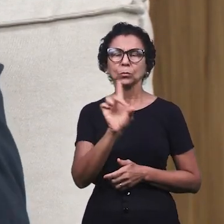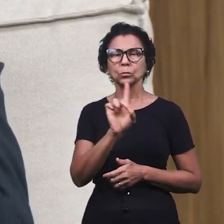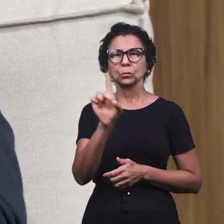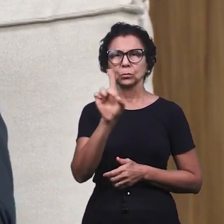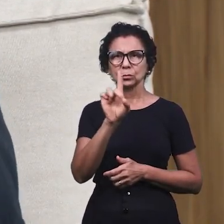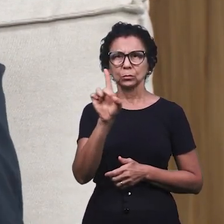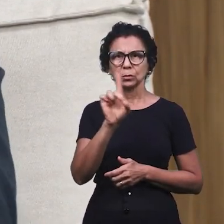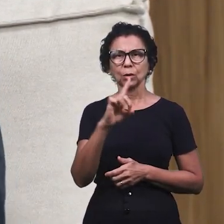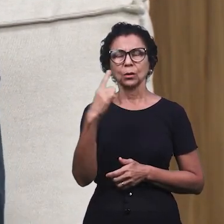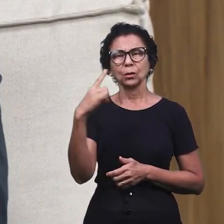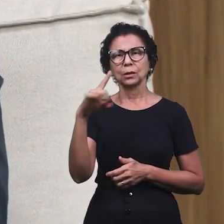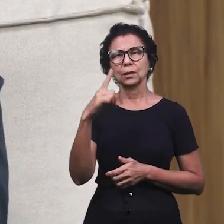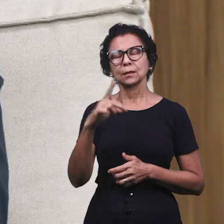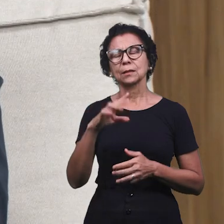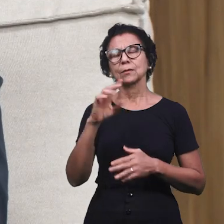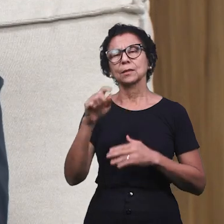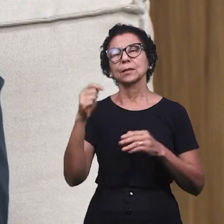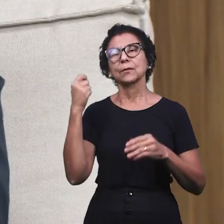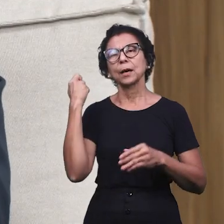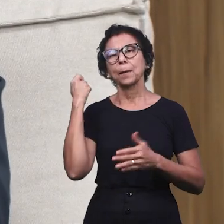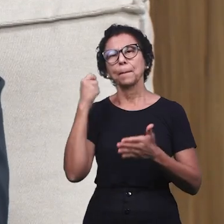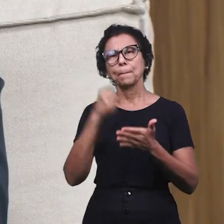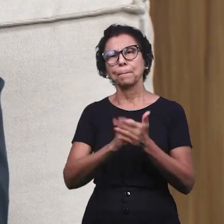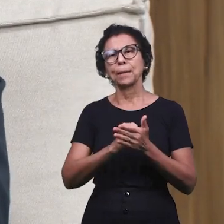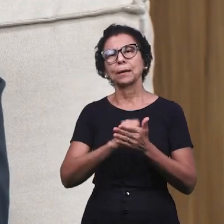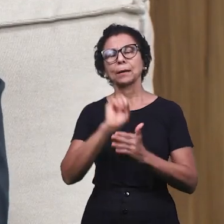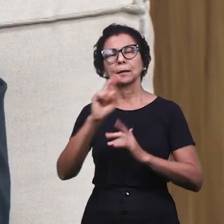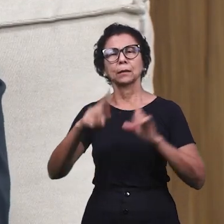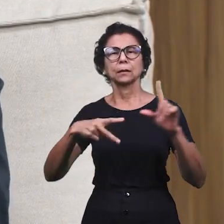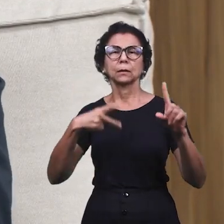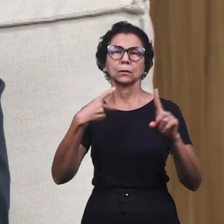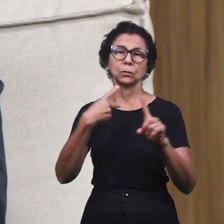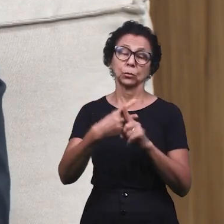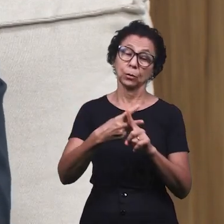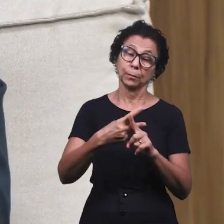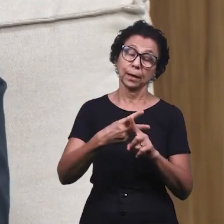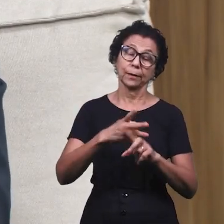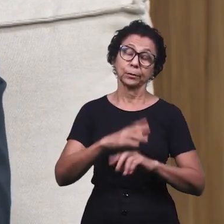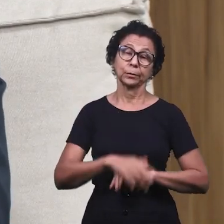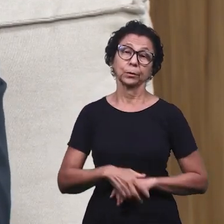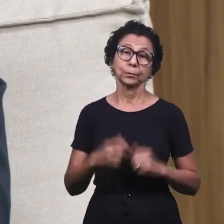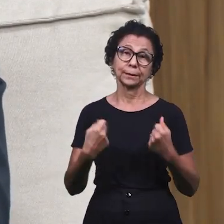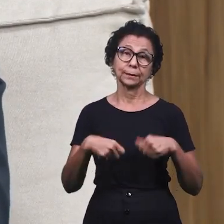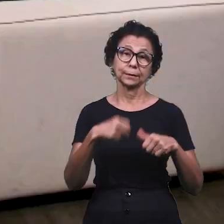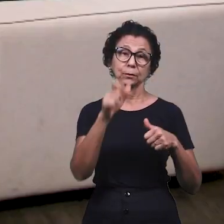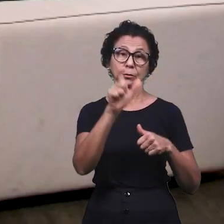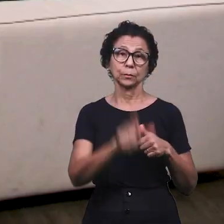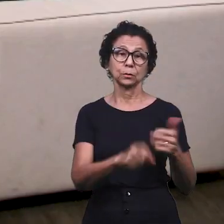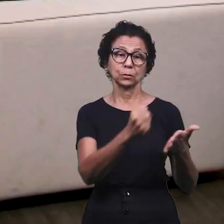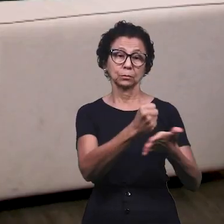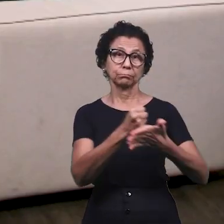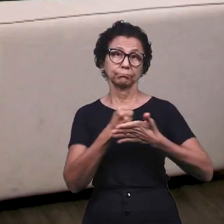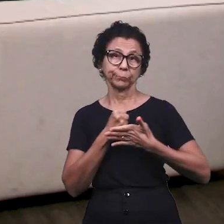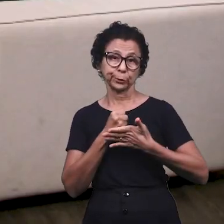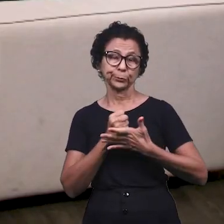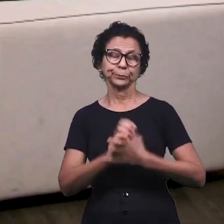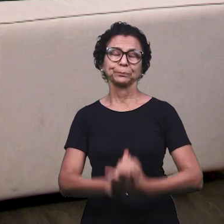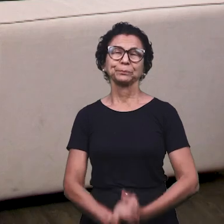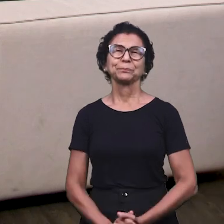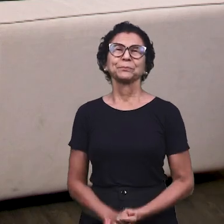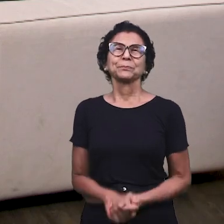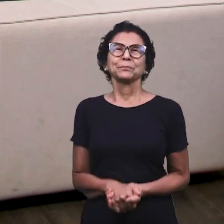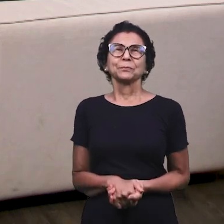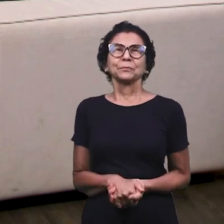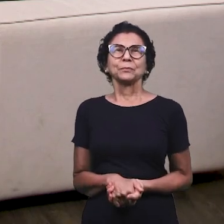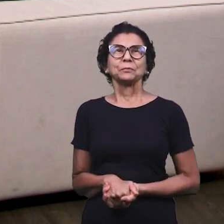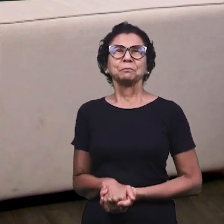dólares junto tudo. Então, assim, é bem complexo, é bem arriscado fazer sem auxílio. Ótimo. Bom,